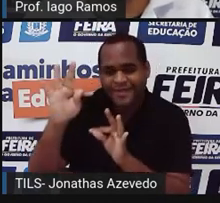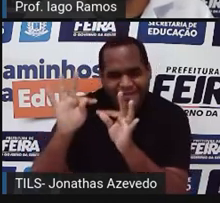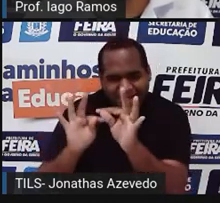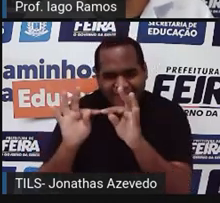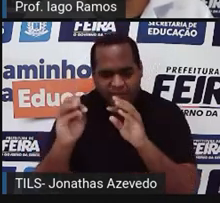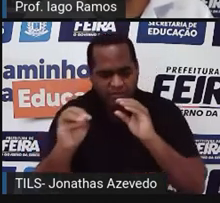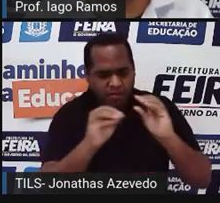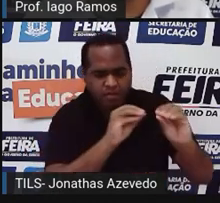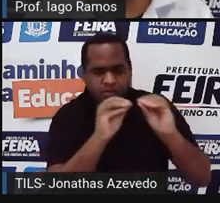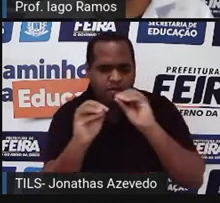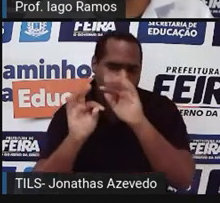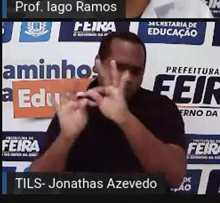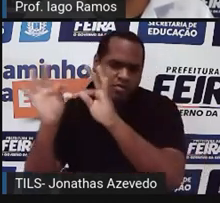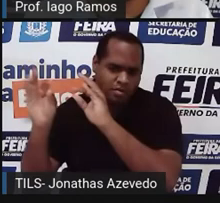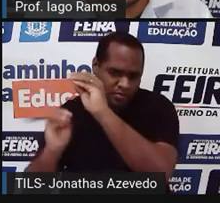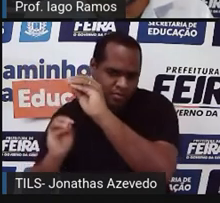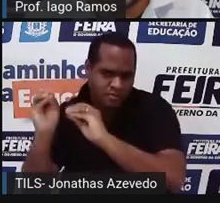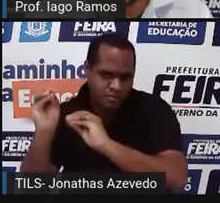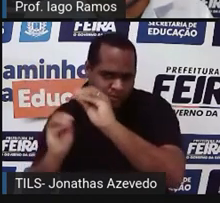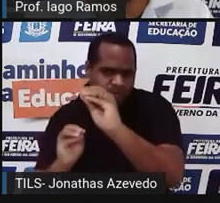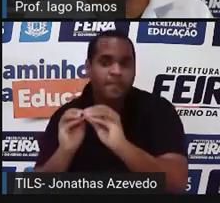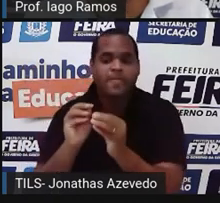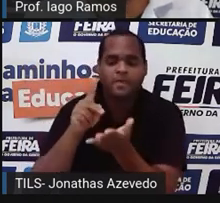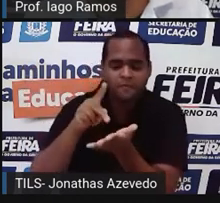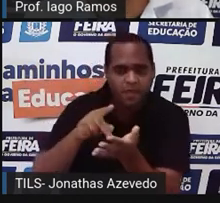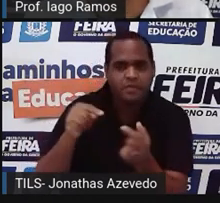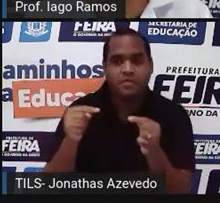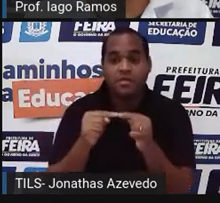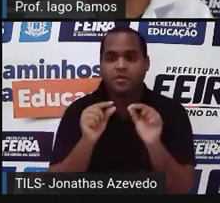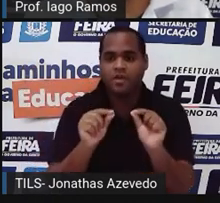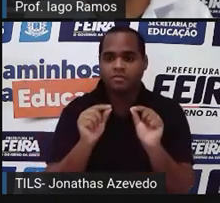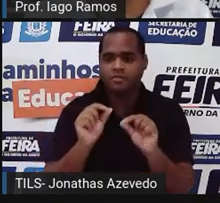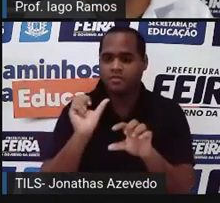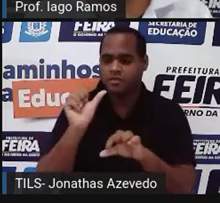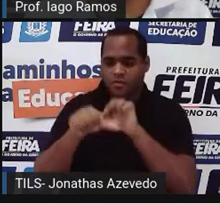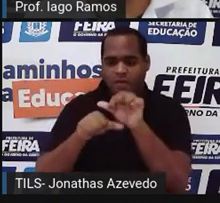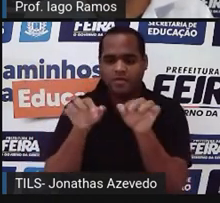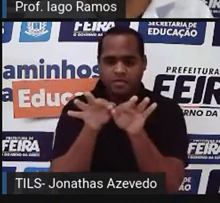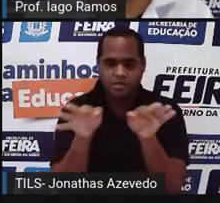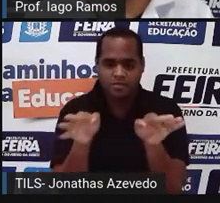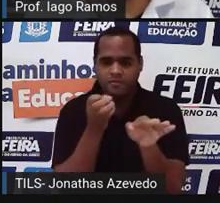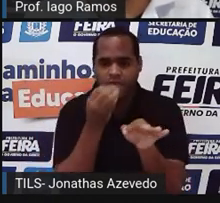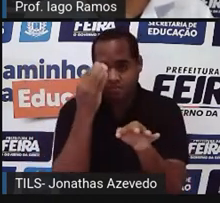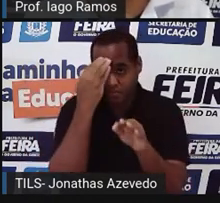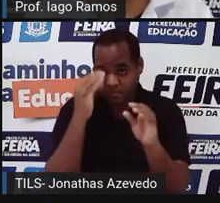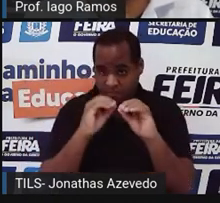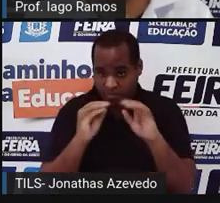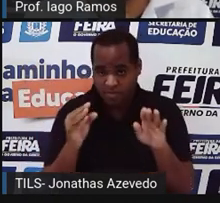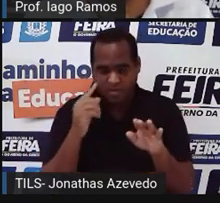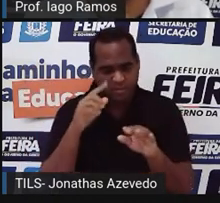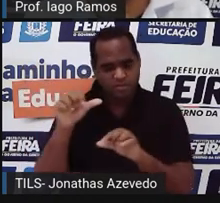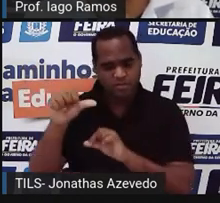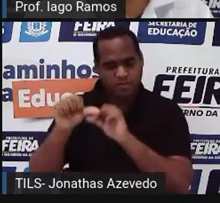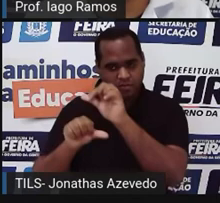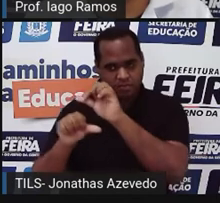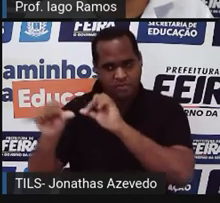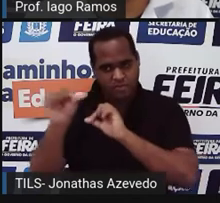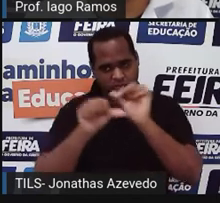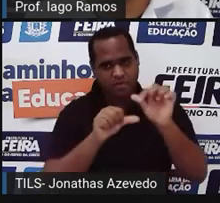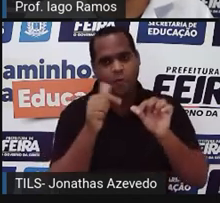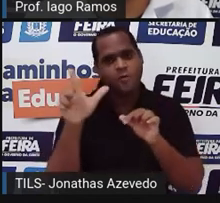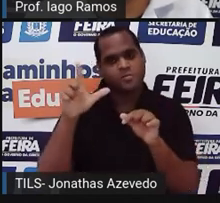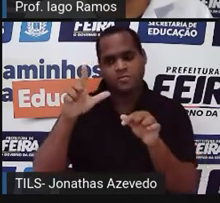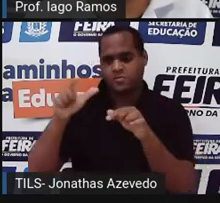translação. É só nada mais, nada menos, a forma mais simples de entender é arrastar a figura para algum outro